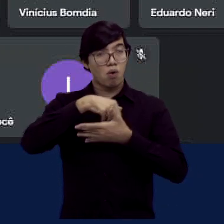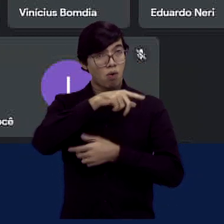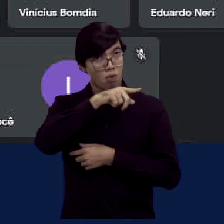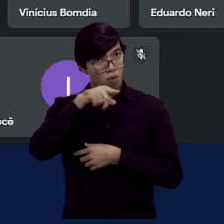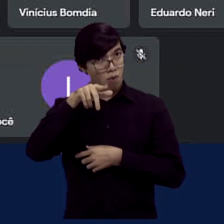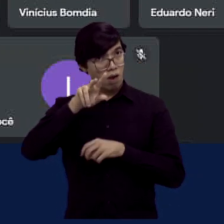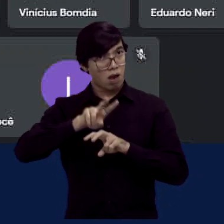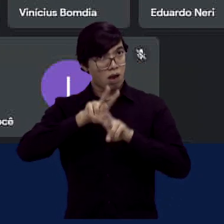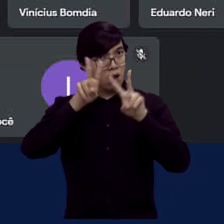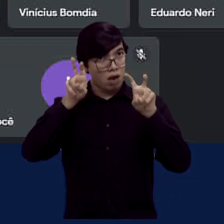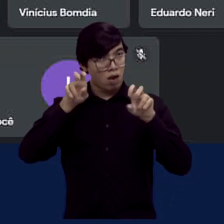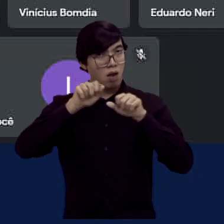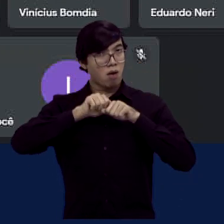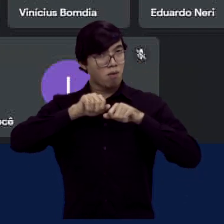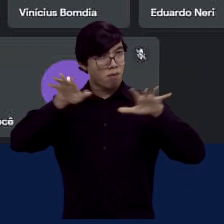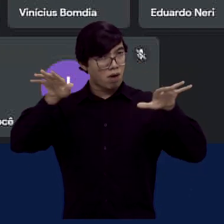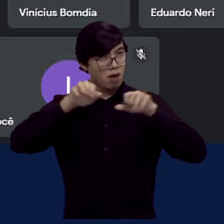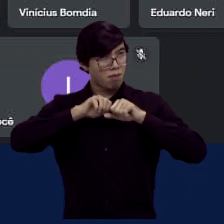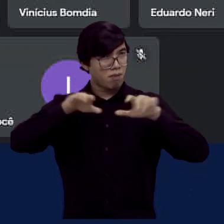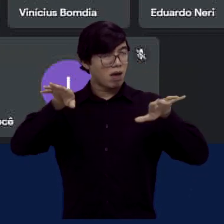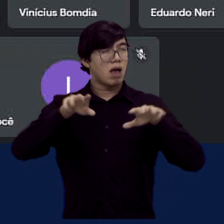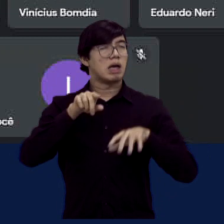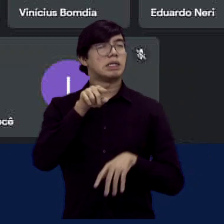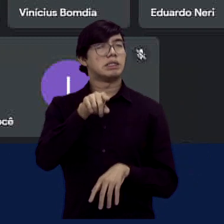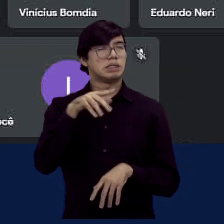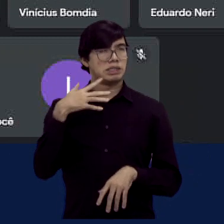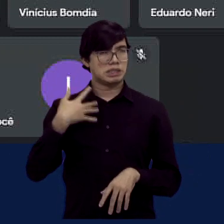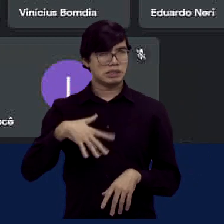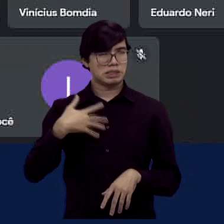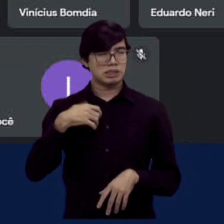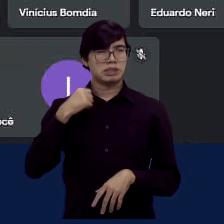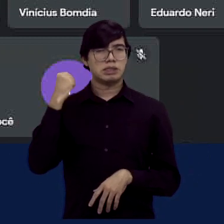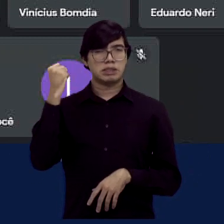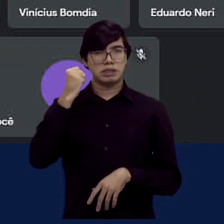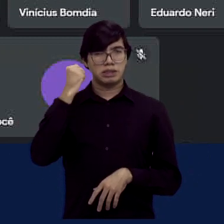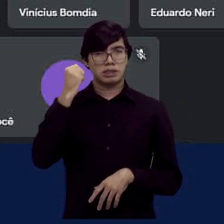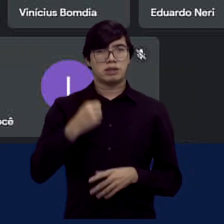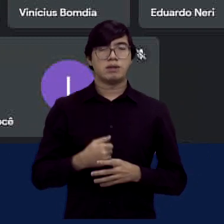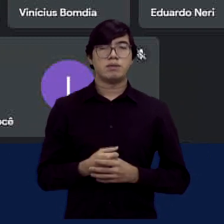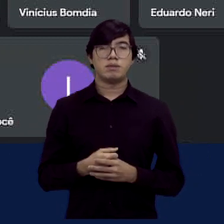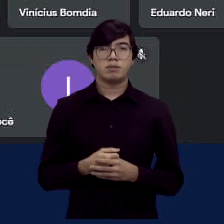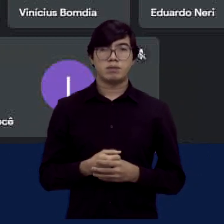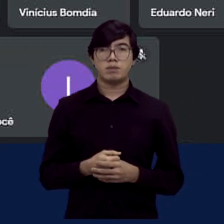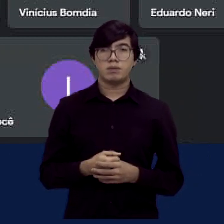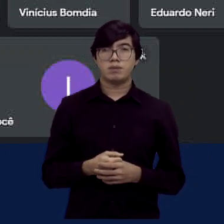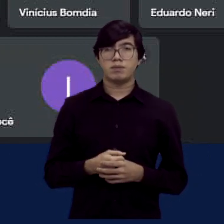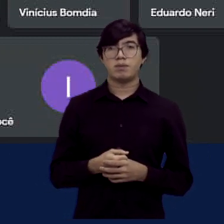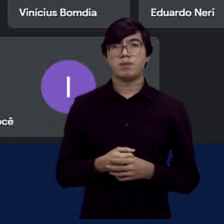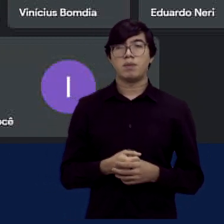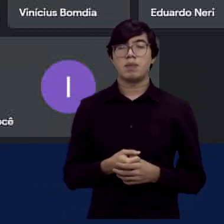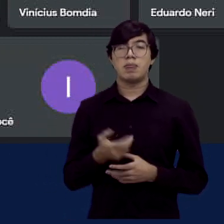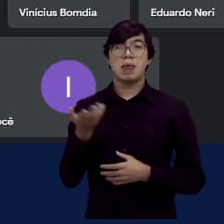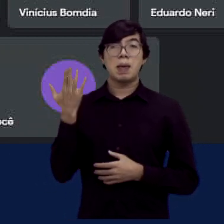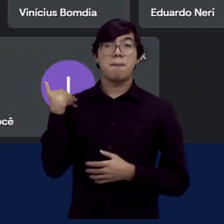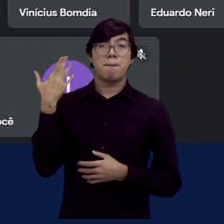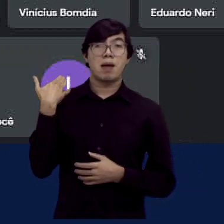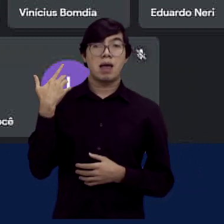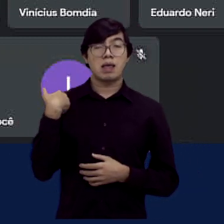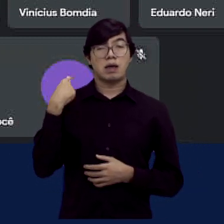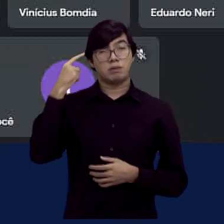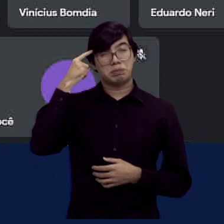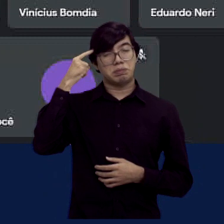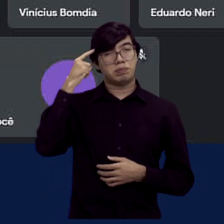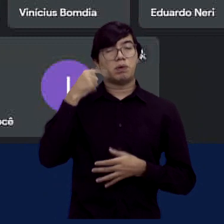agora nesse momento. E eu sei que tu acompanha pra caramba, né, cara? Não, já fui mais do futebol, mas é porque isso está muito forte,